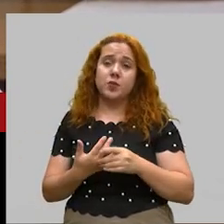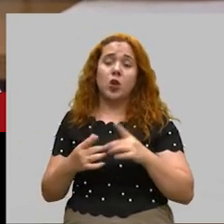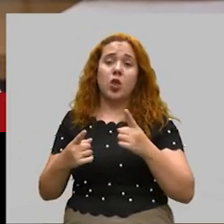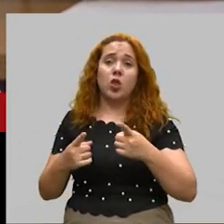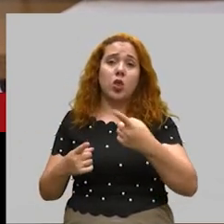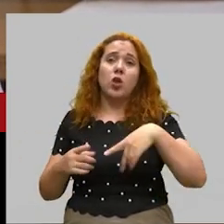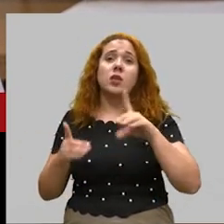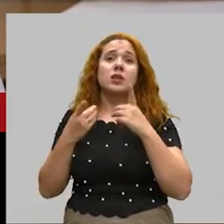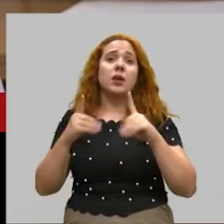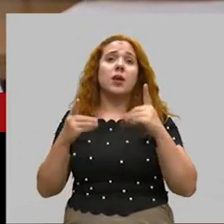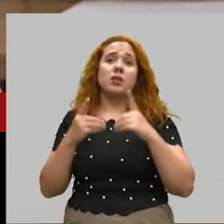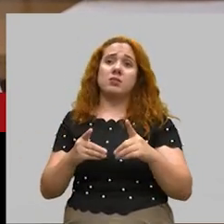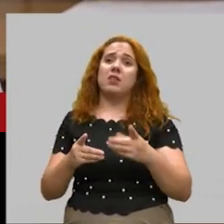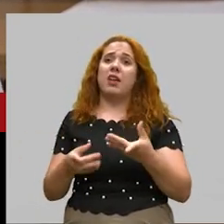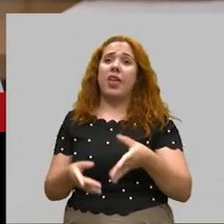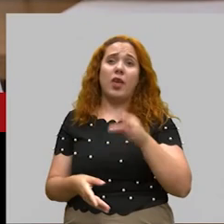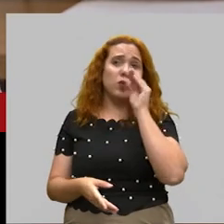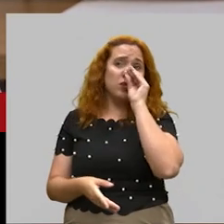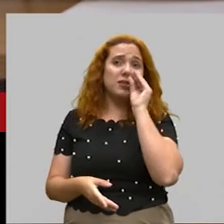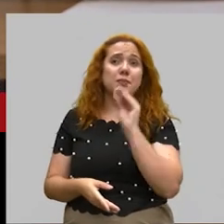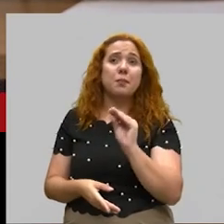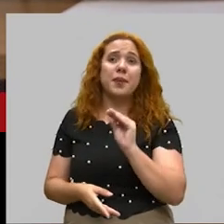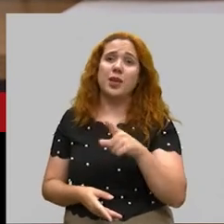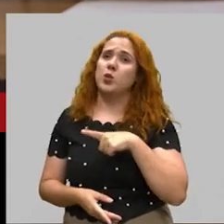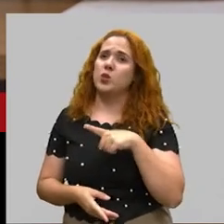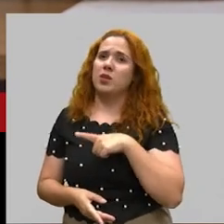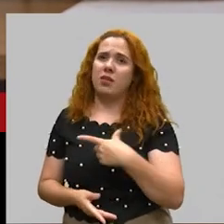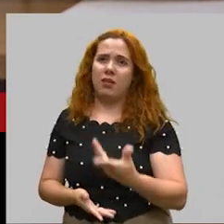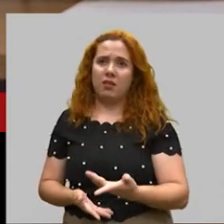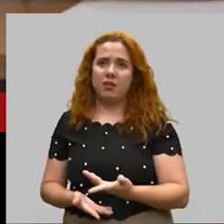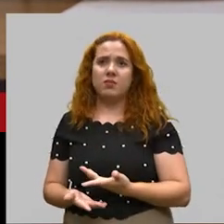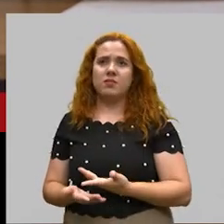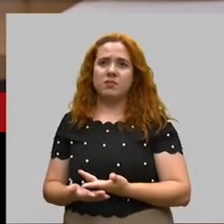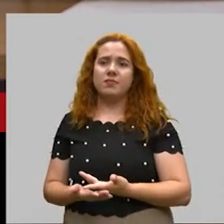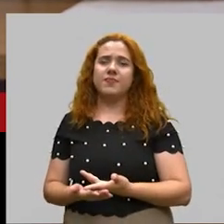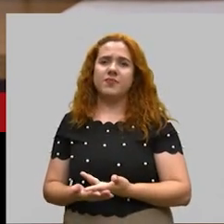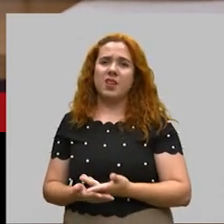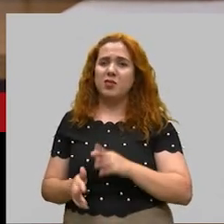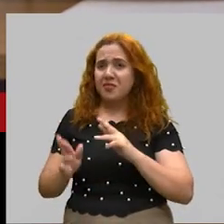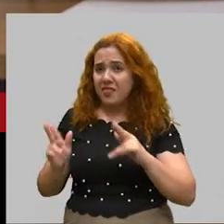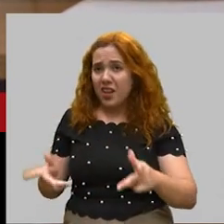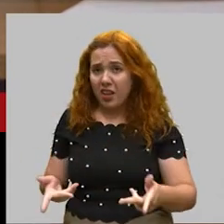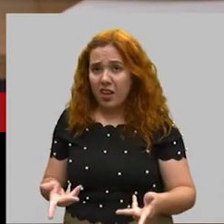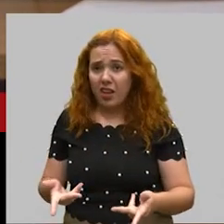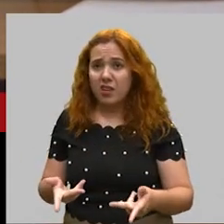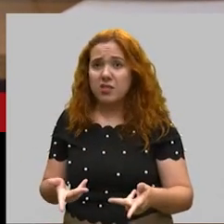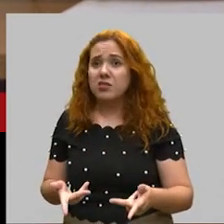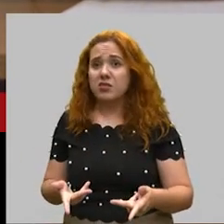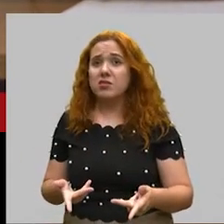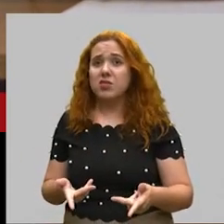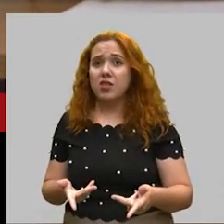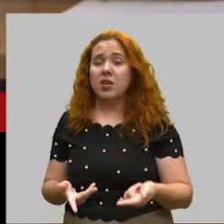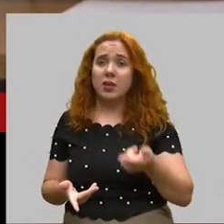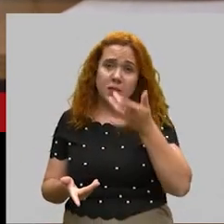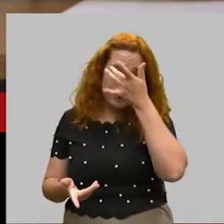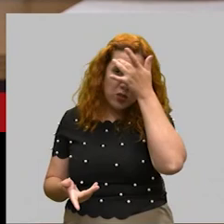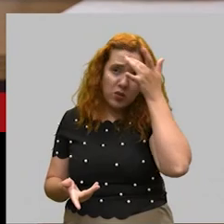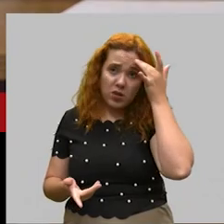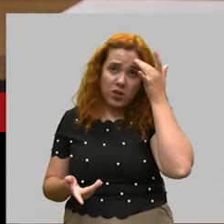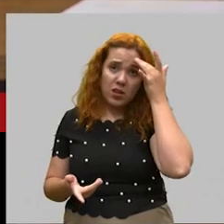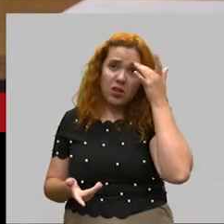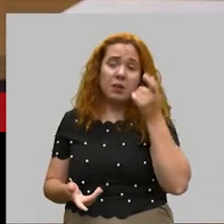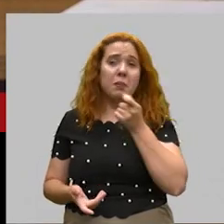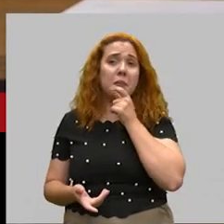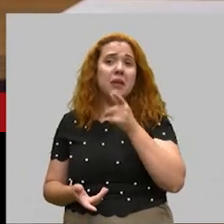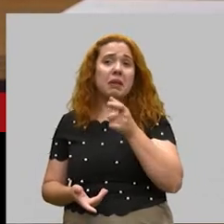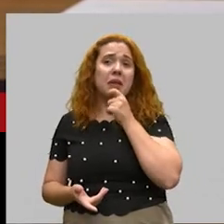denunciando são as mazelas que tem na na escola pública isso é diferente né da mesma forma a gente vê as pessoas fazendo piada